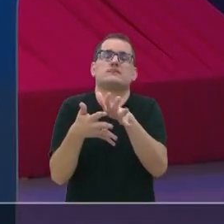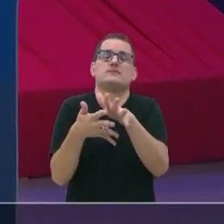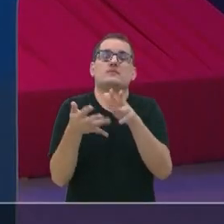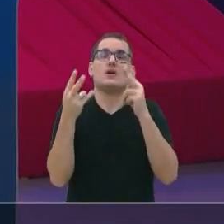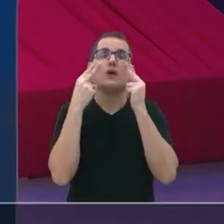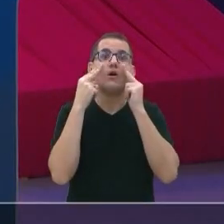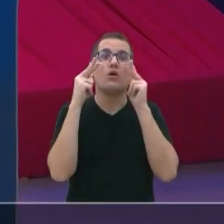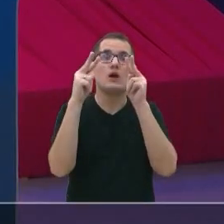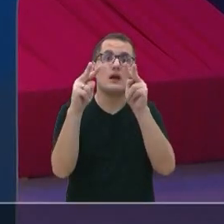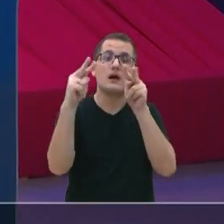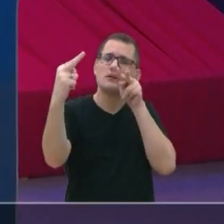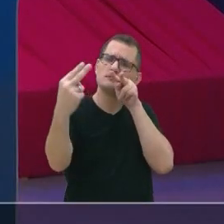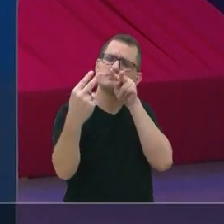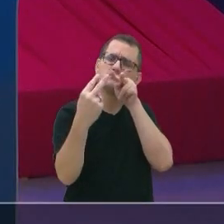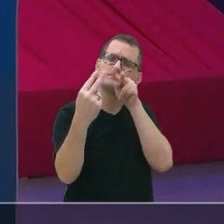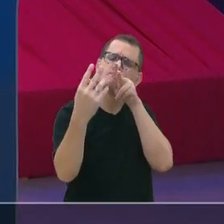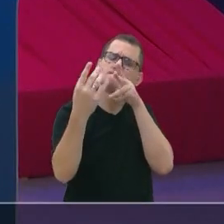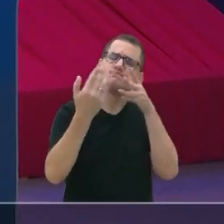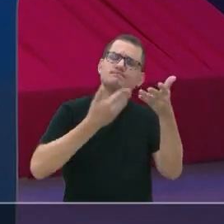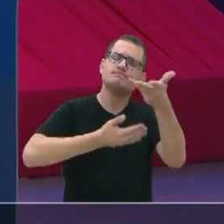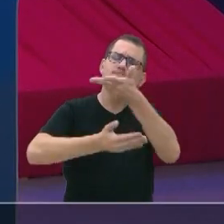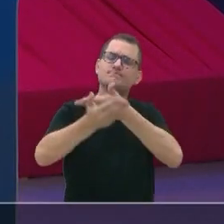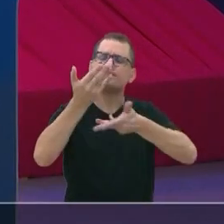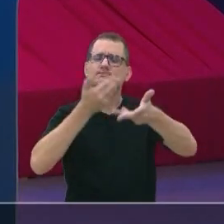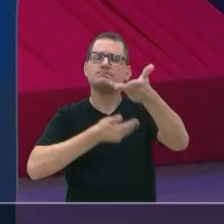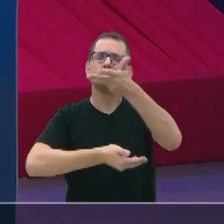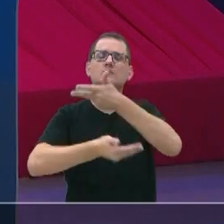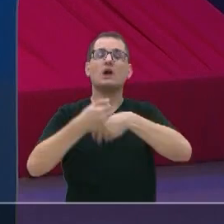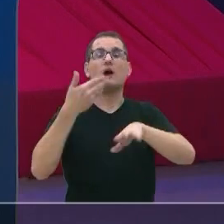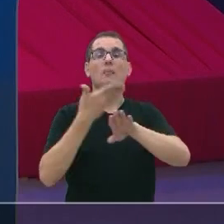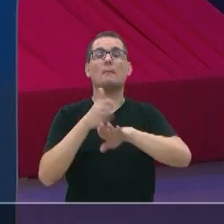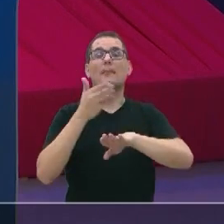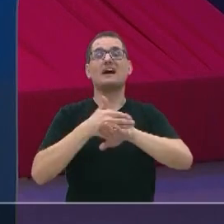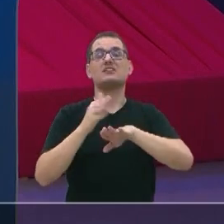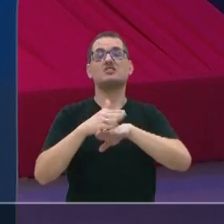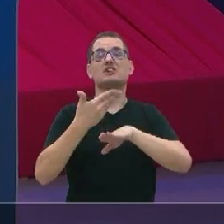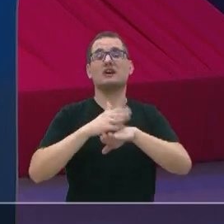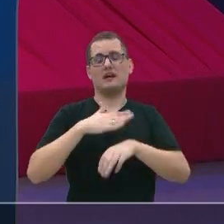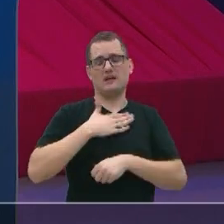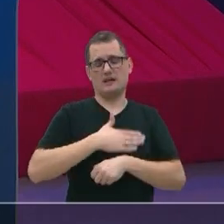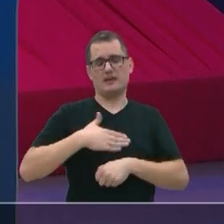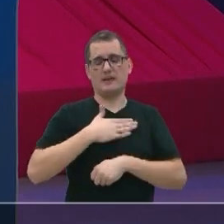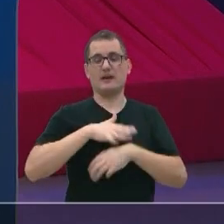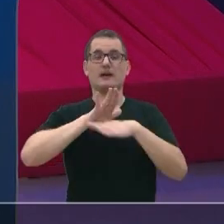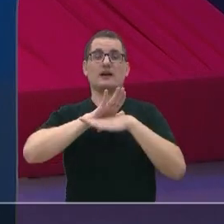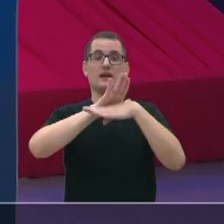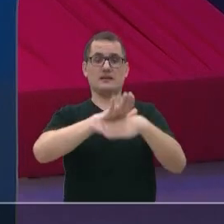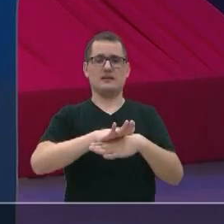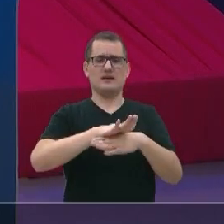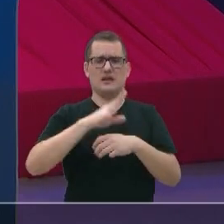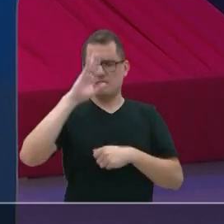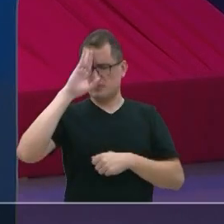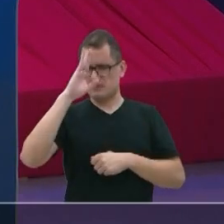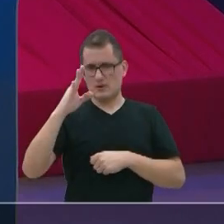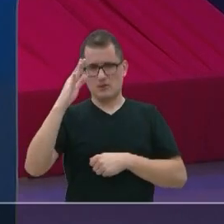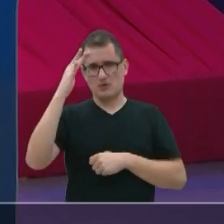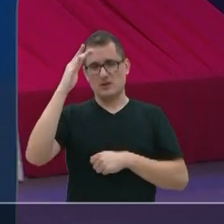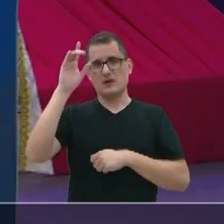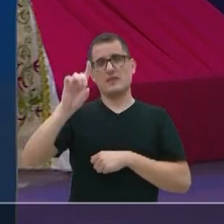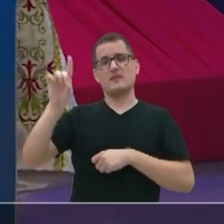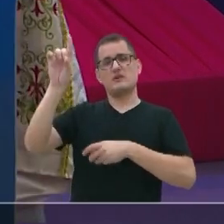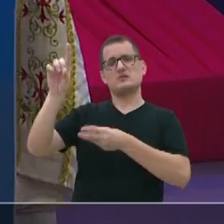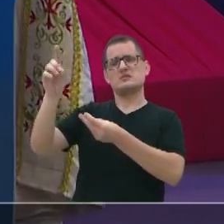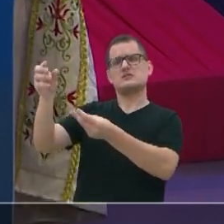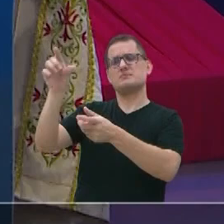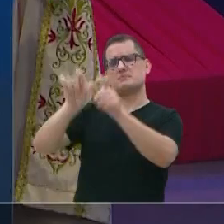Práticas caritativas, principalmente com aqueles que Deus nos confiou. Por isso